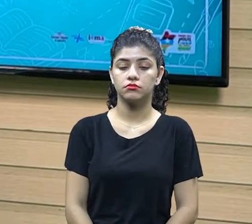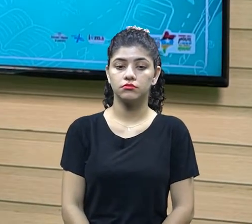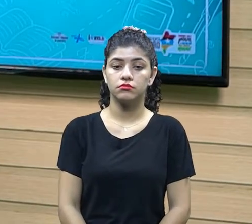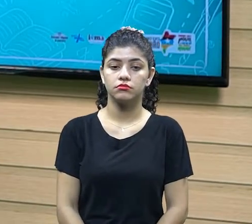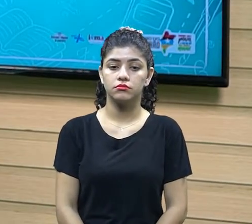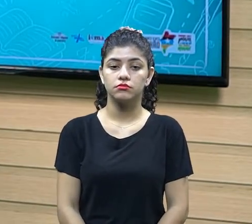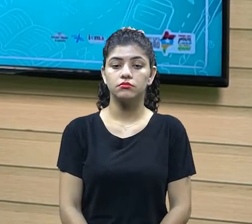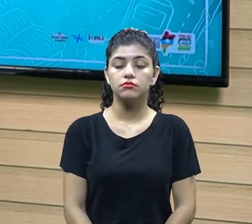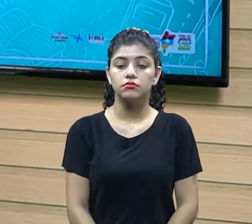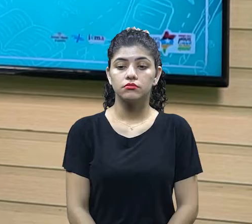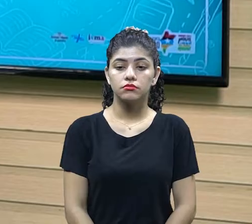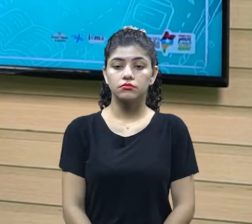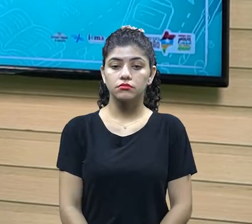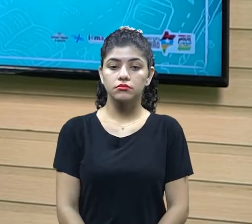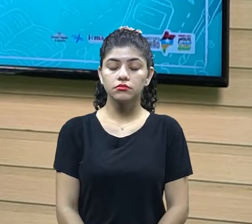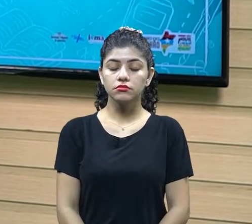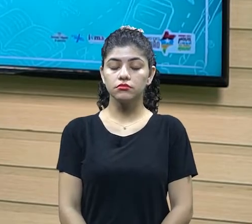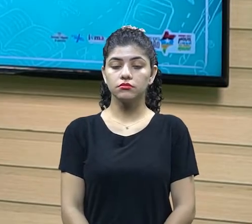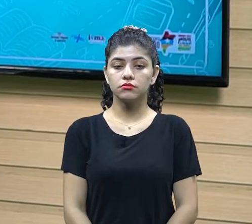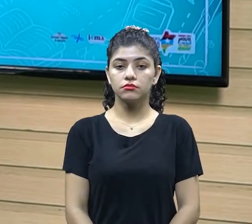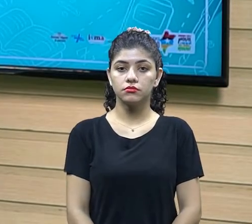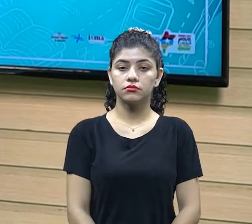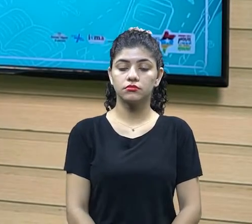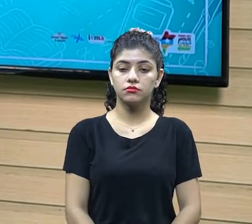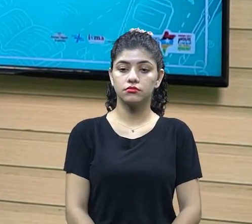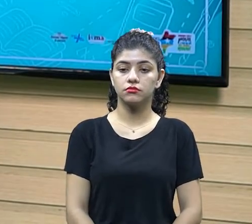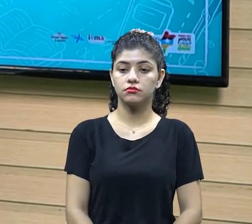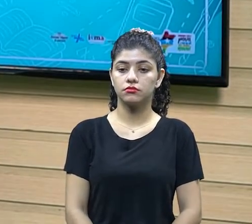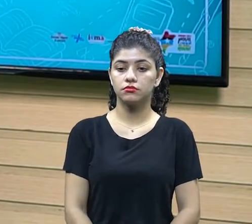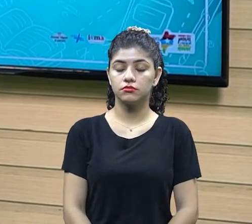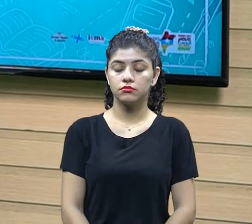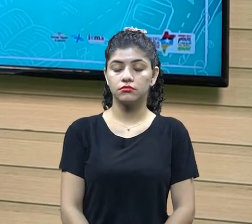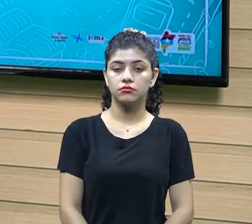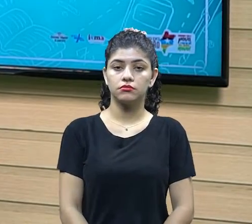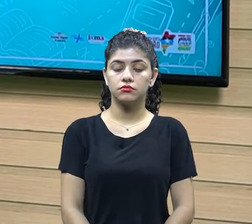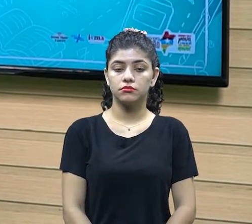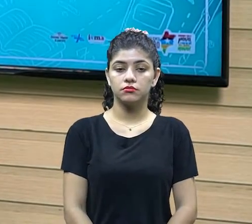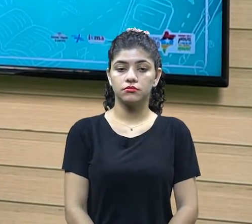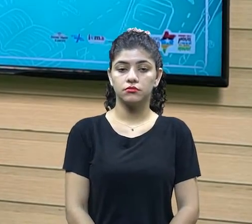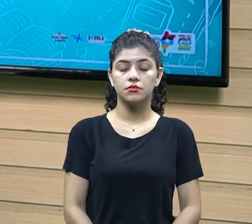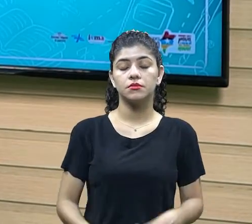né? Ele vai estar preparado para uma eventual emergência. E